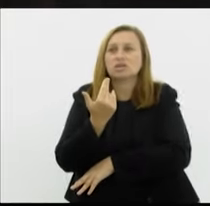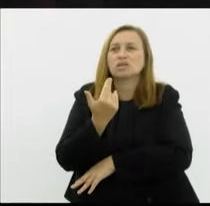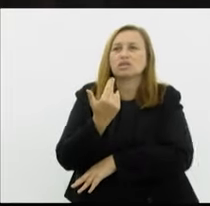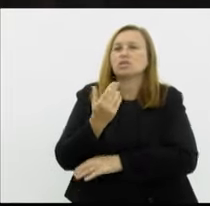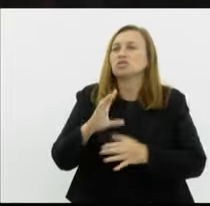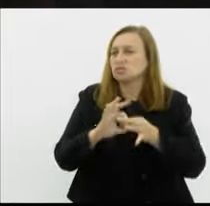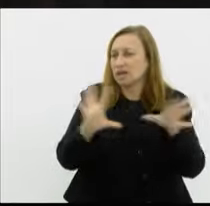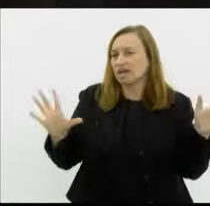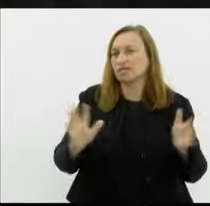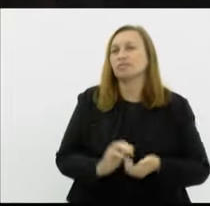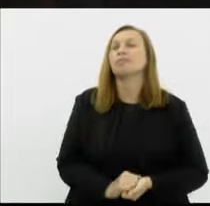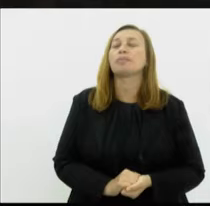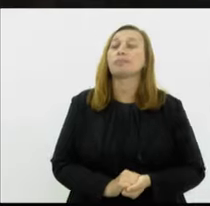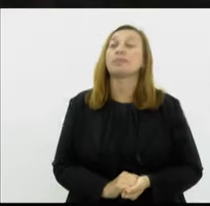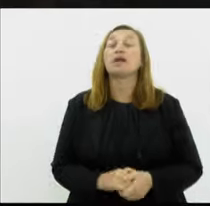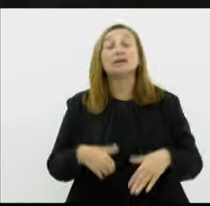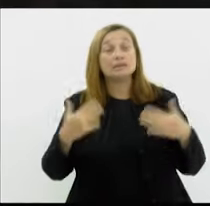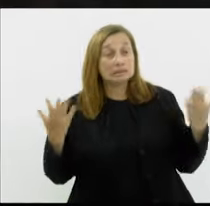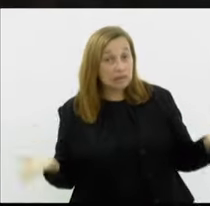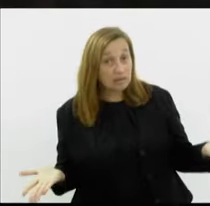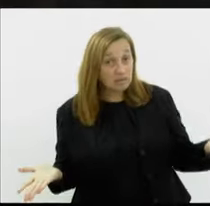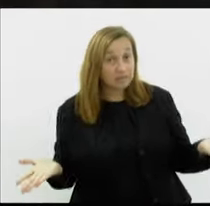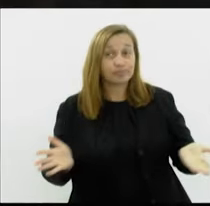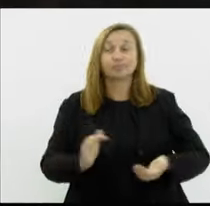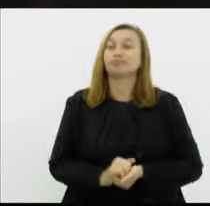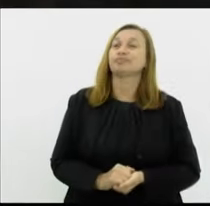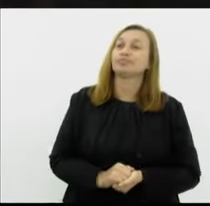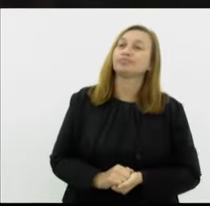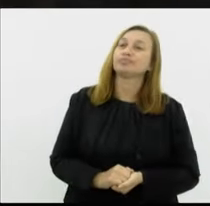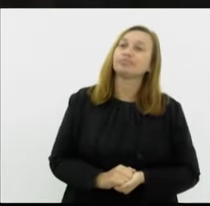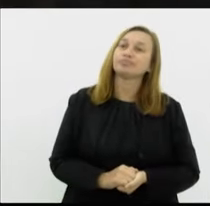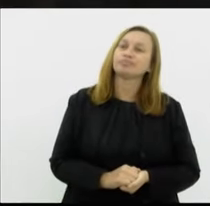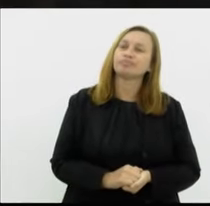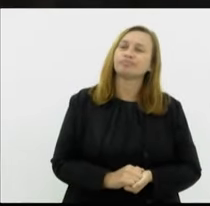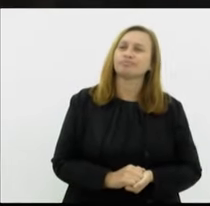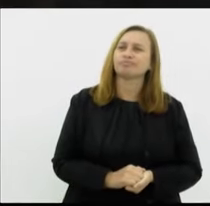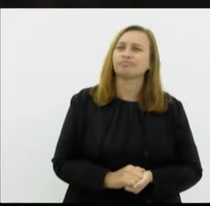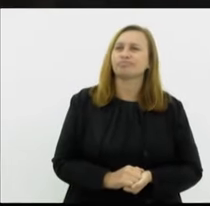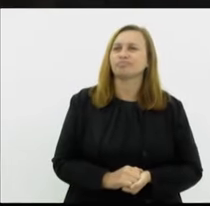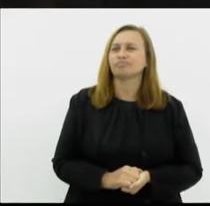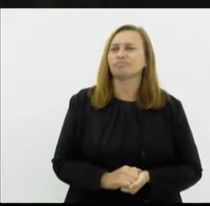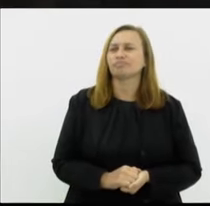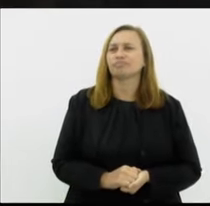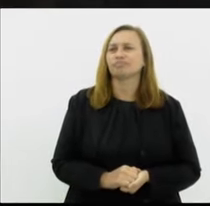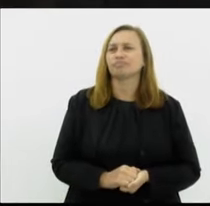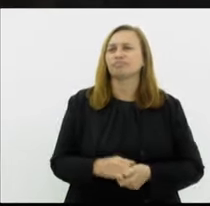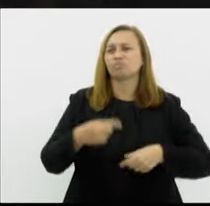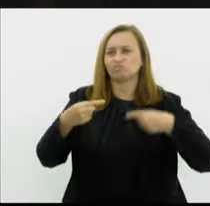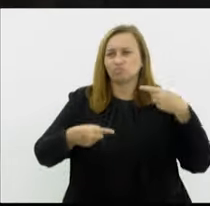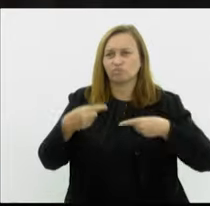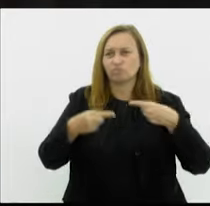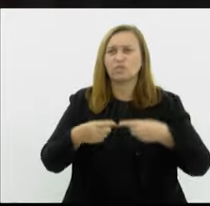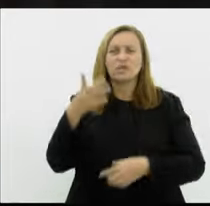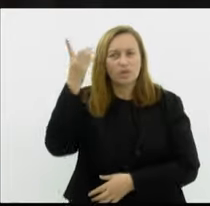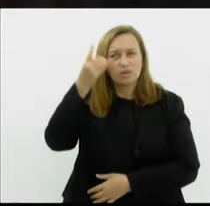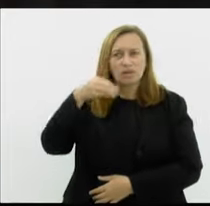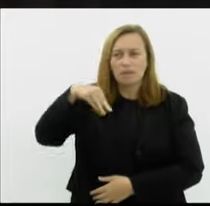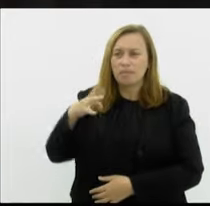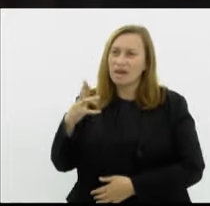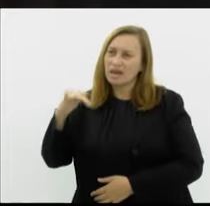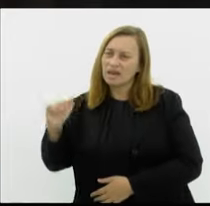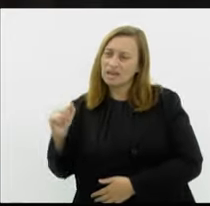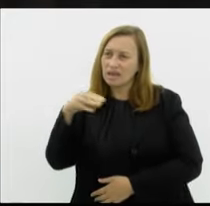concedida. Então, vamos lá. Isso gerou tal polêmica, deputada Marina do MST,